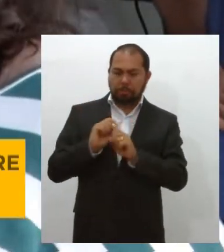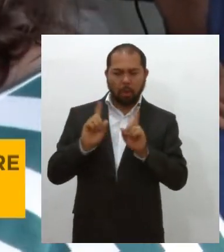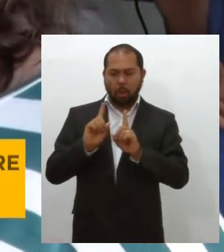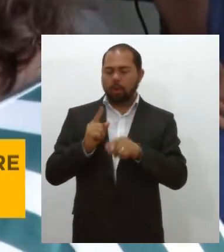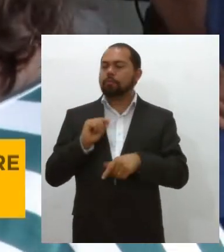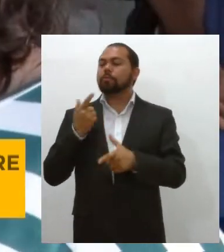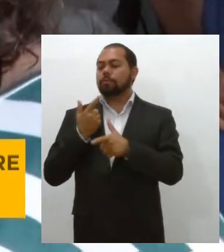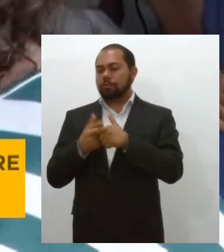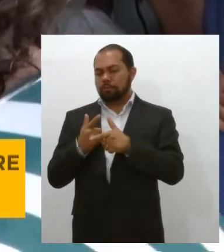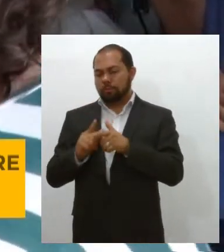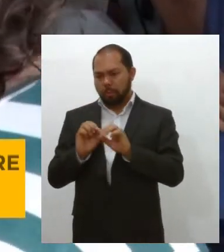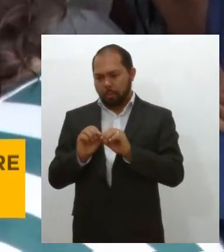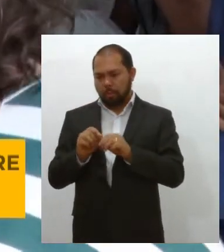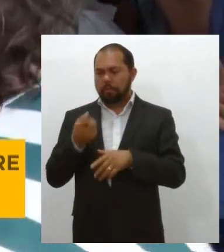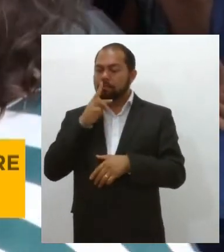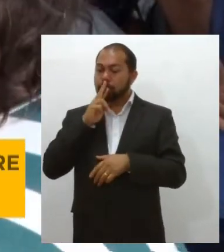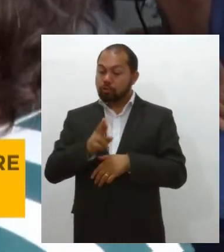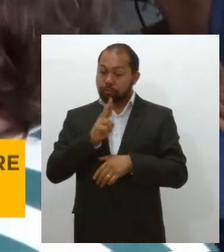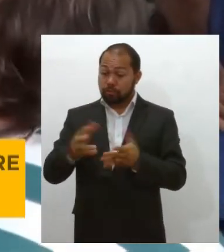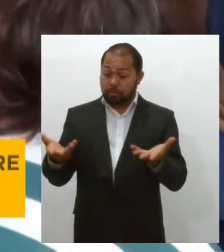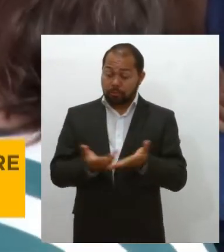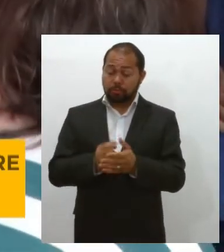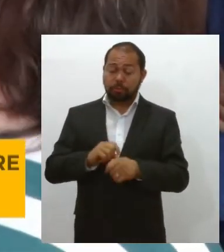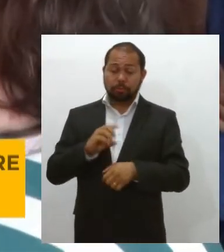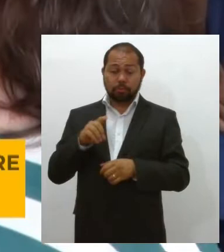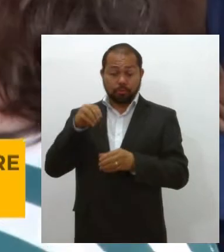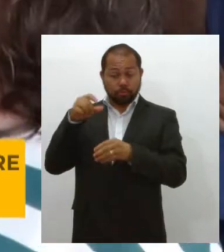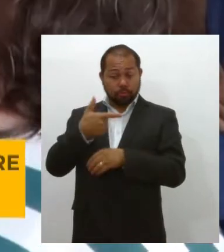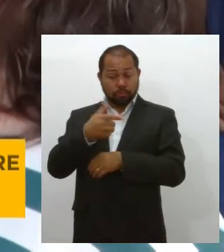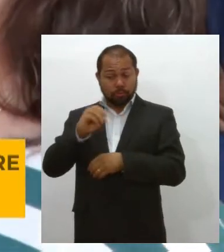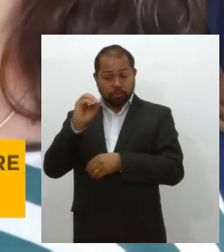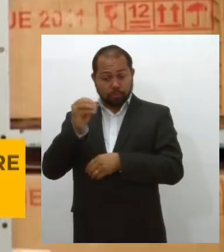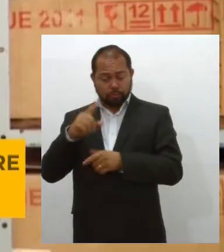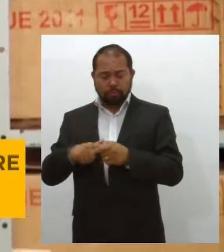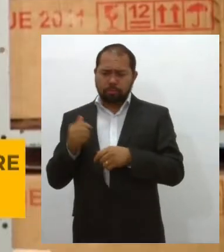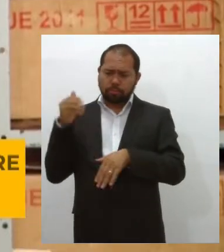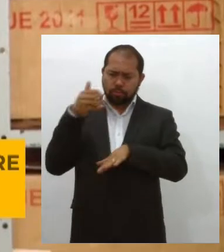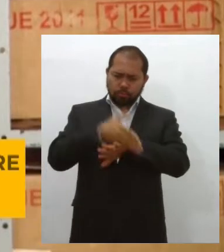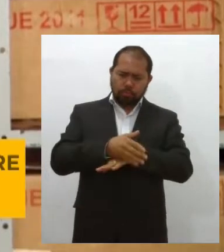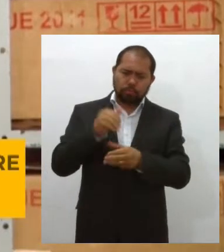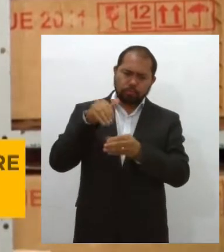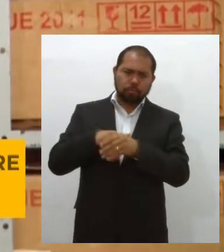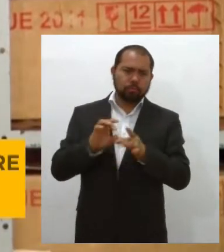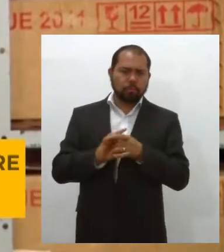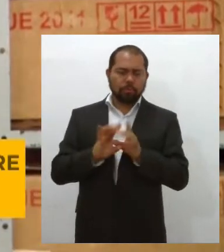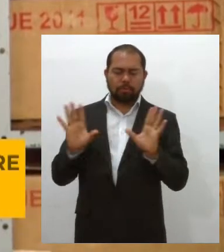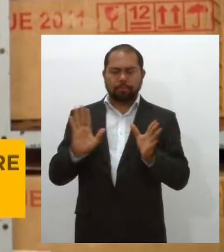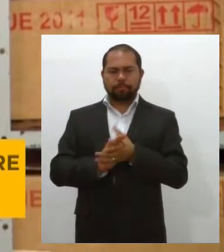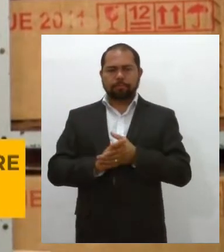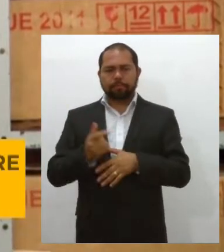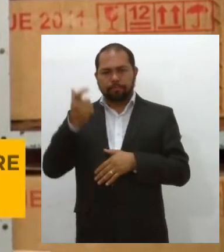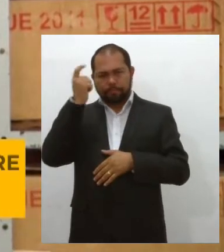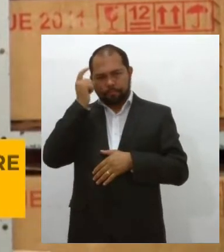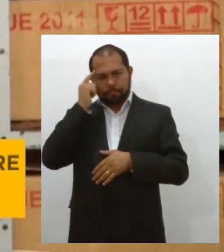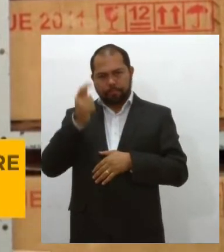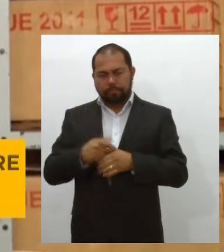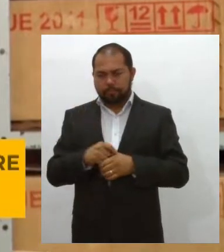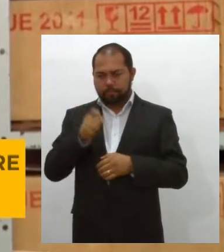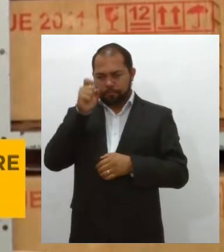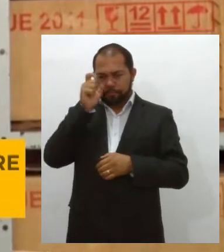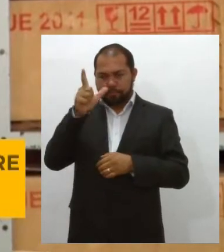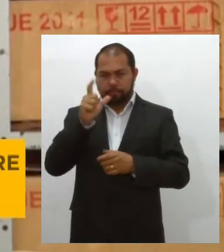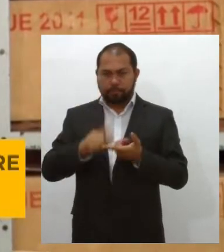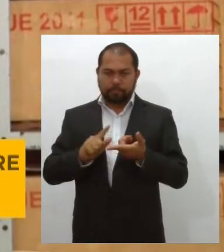as urnas estejam prontas, o eleitor possa ir lá votar sem maiores problemas. Pensando em corresponder à expectativa dos mais de